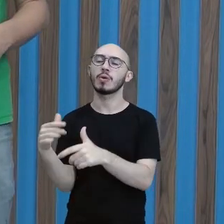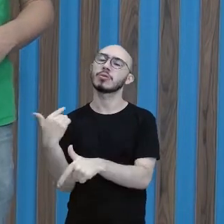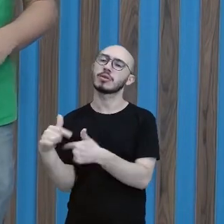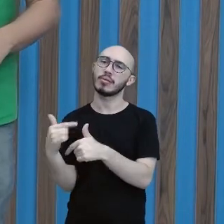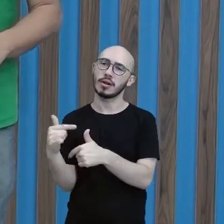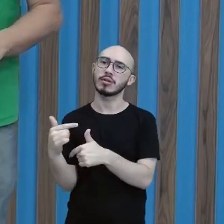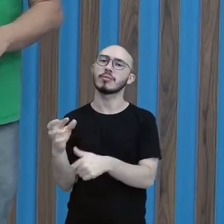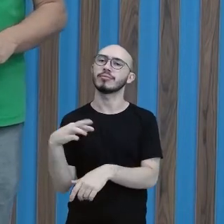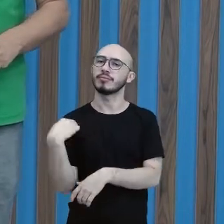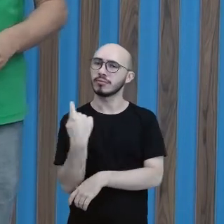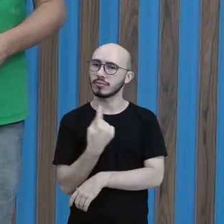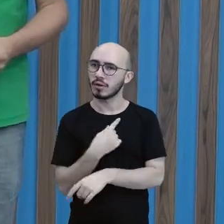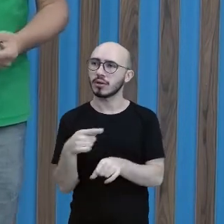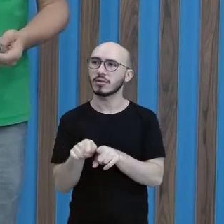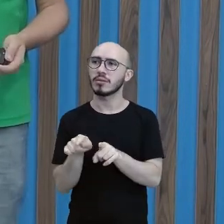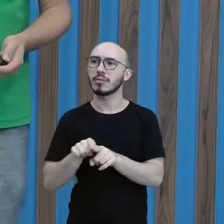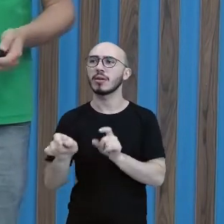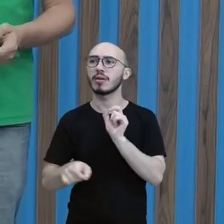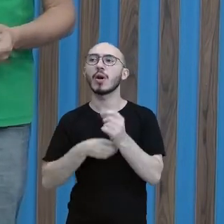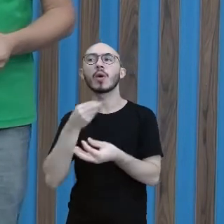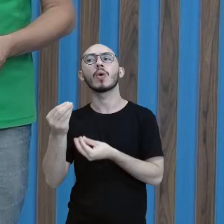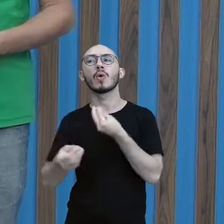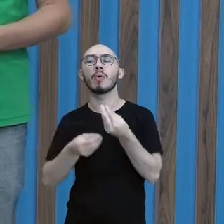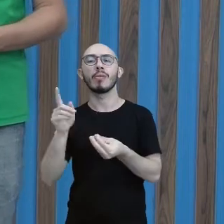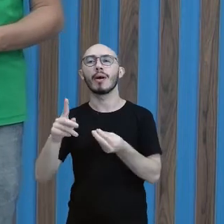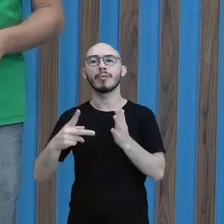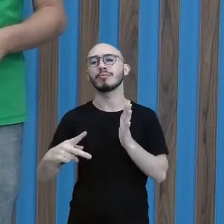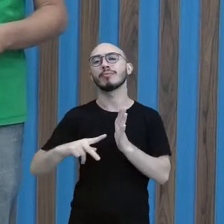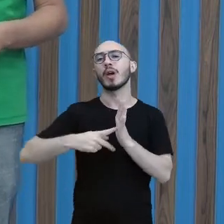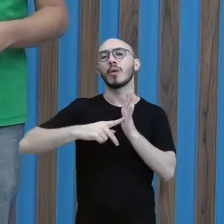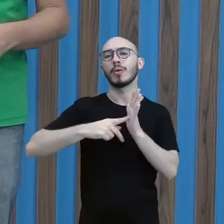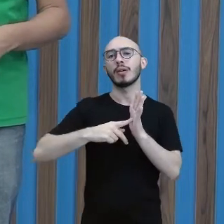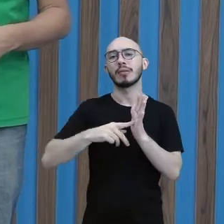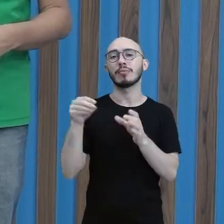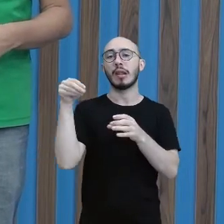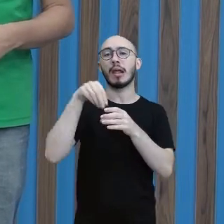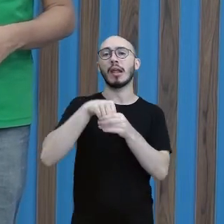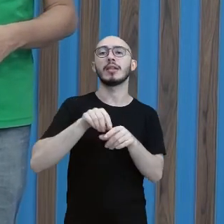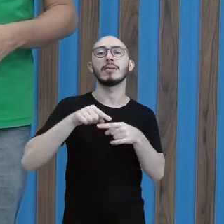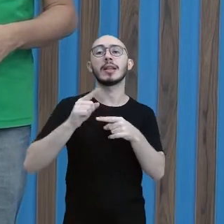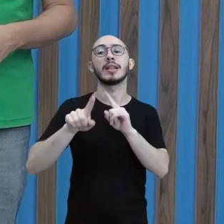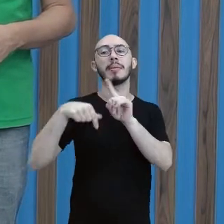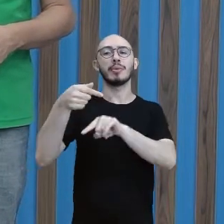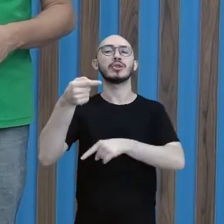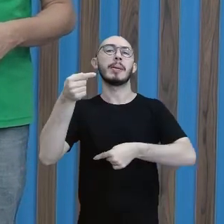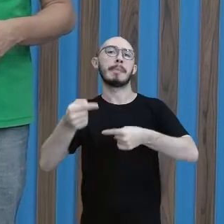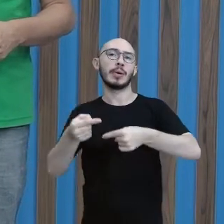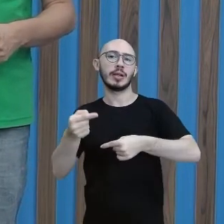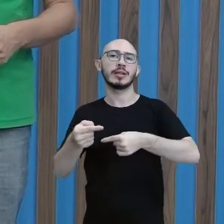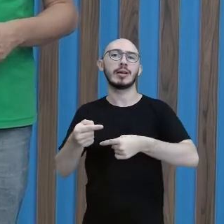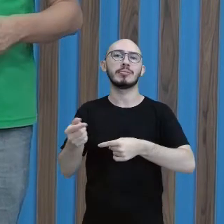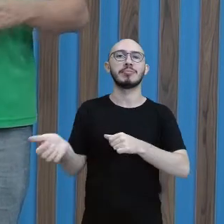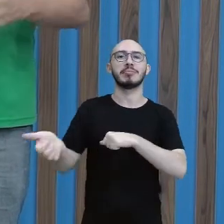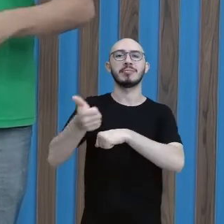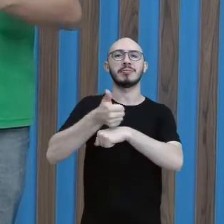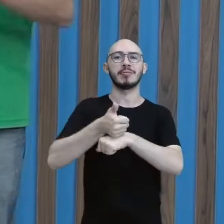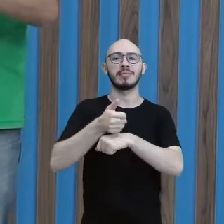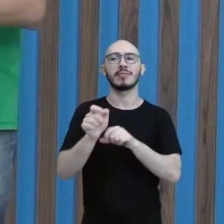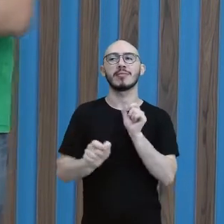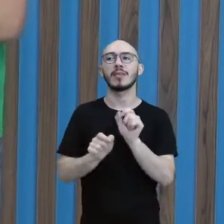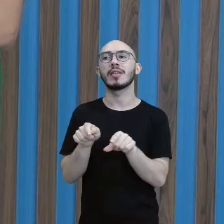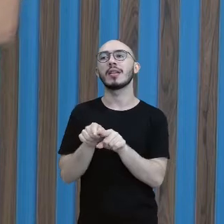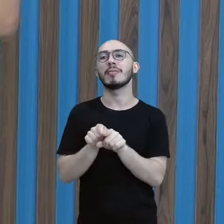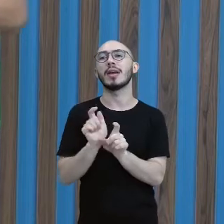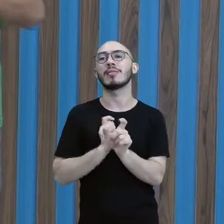trabalhadores, e não, né, para o sujeito usar de trampolim para chegar na política e tal. E muitas vezes, nesse trampolim,